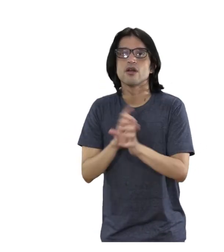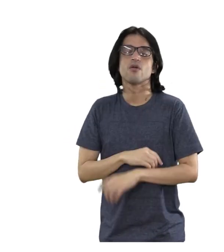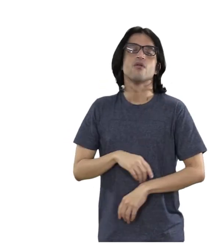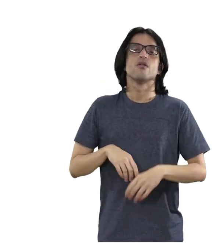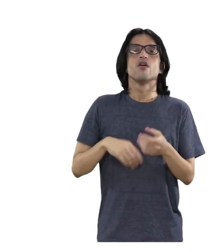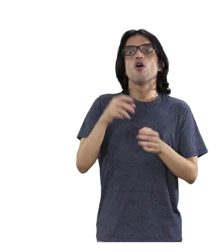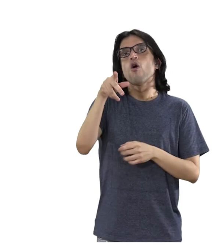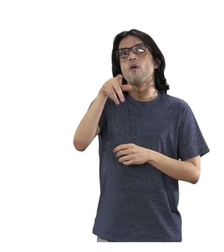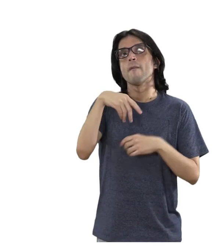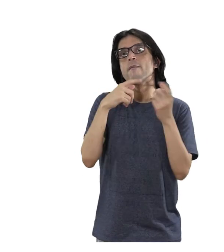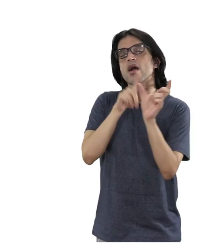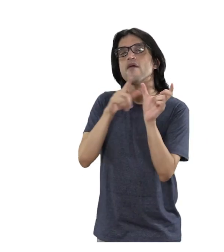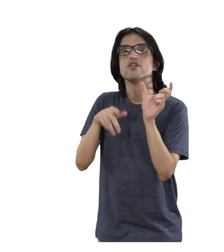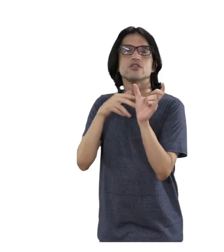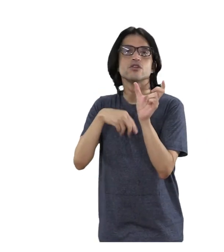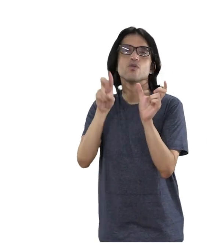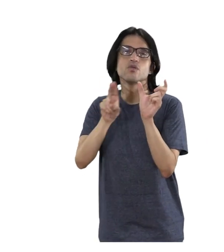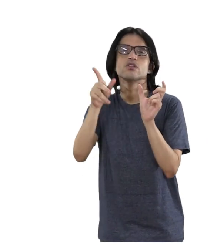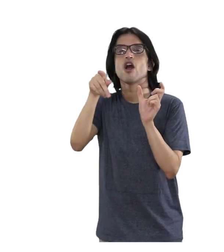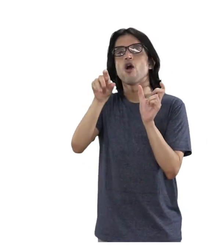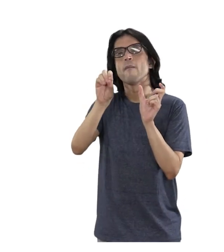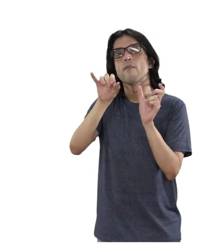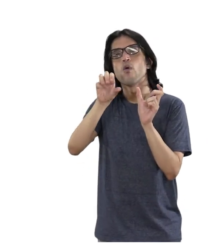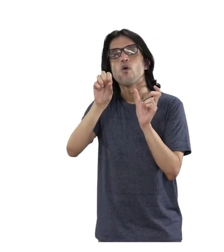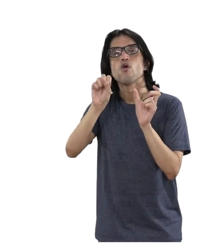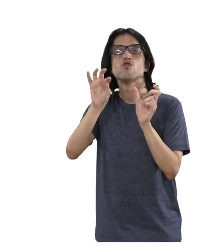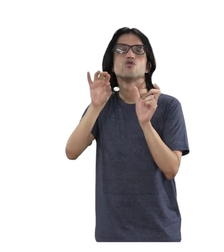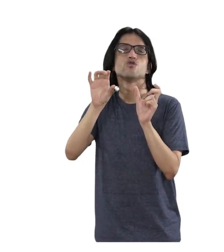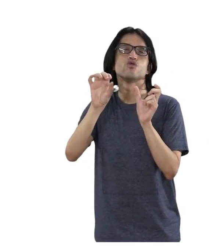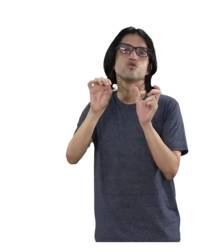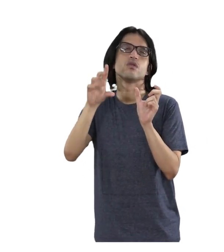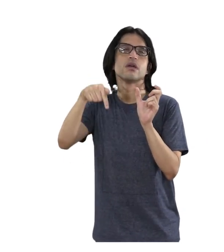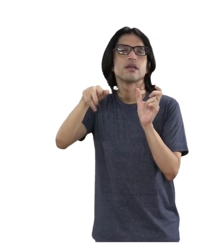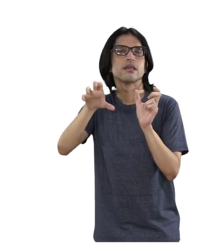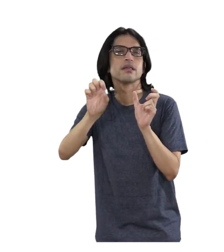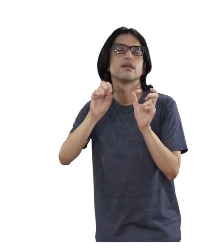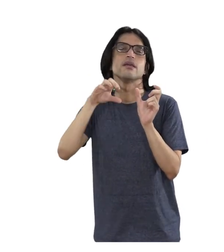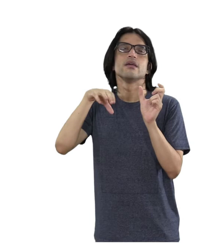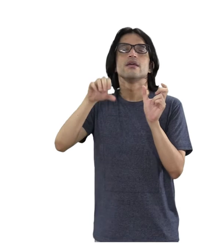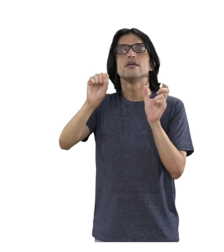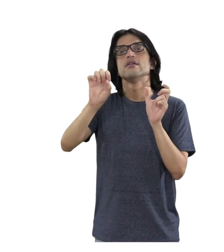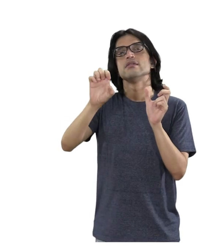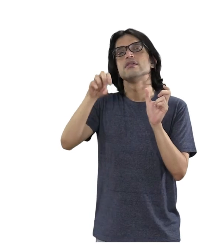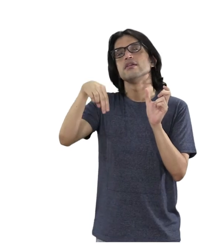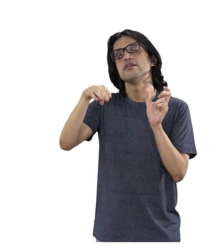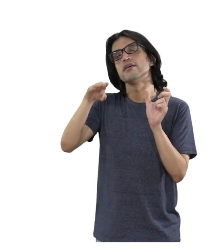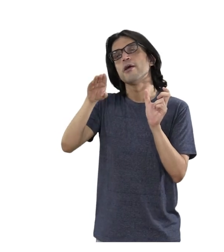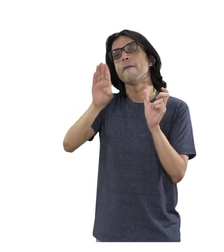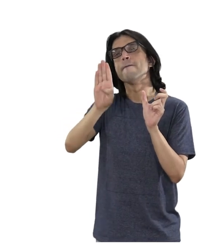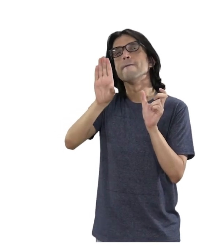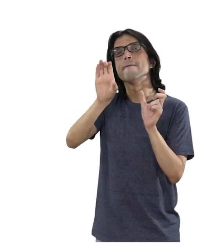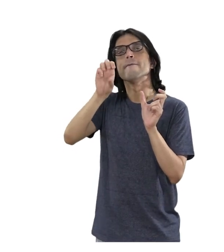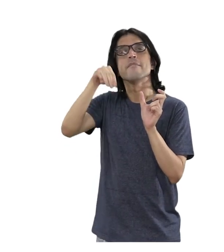que, posto que, ainda que, apesar de que, se bem que, mesmo que, em